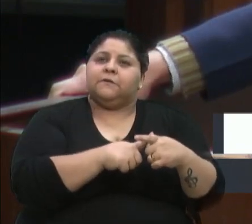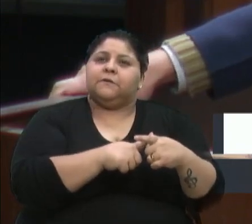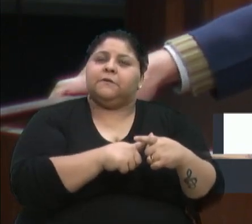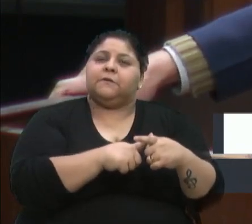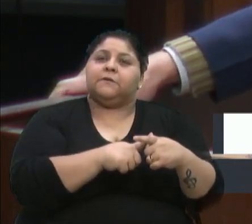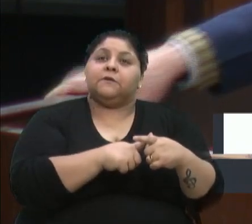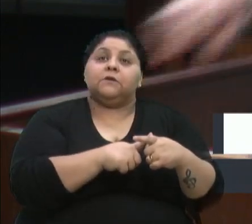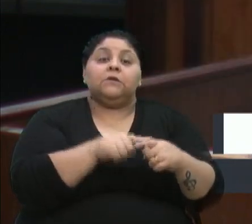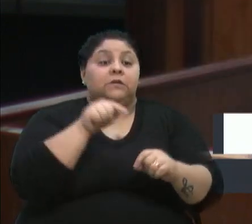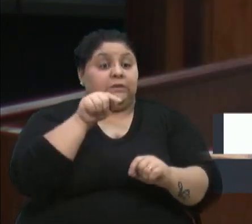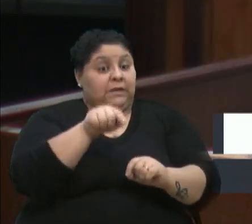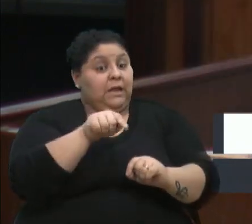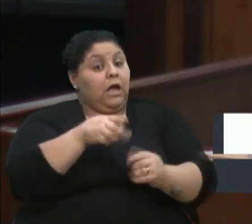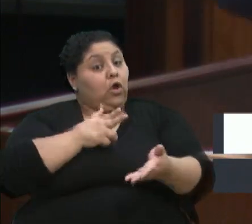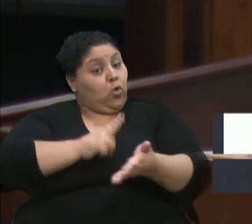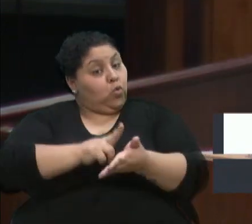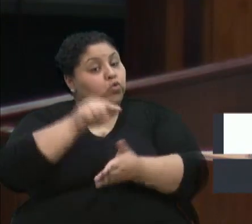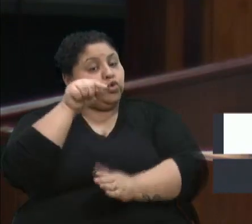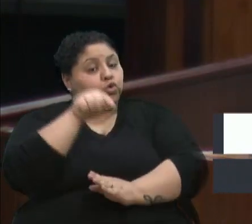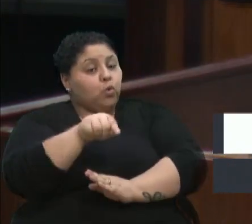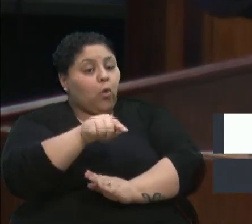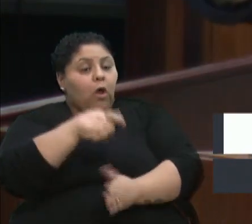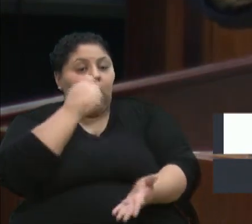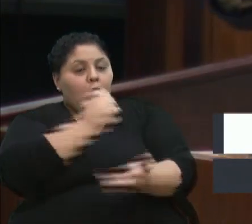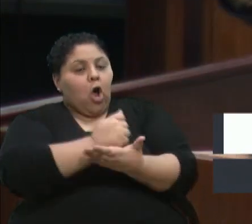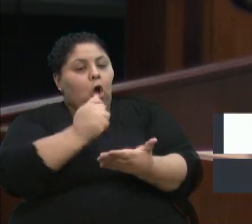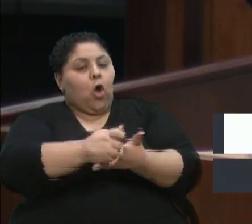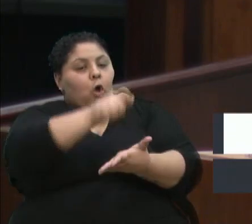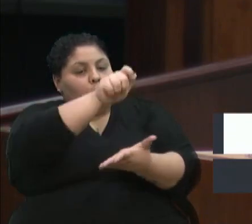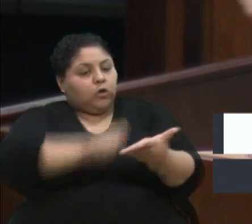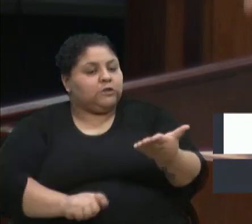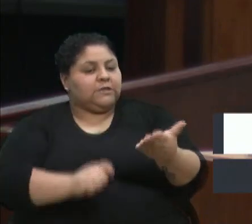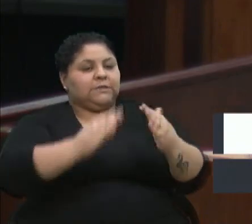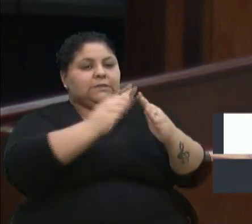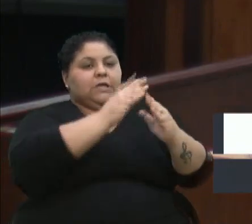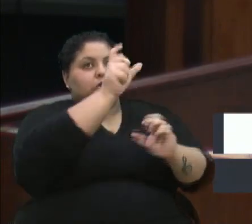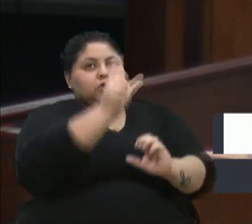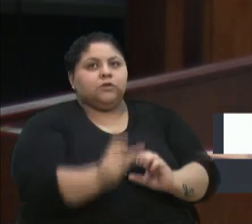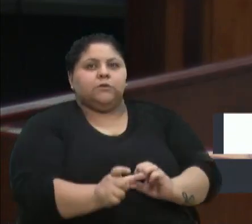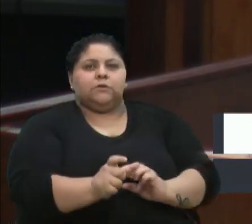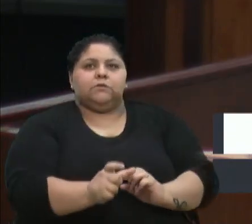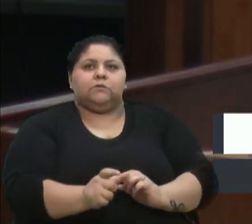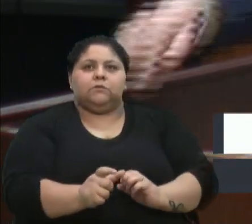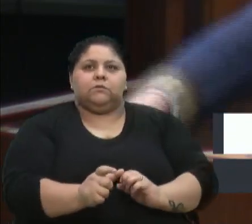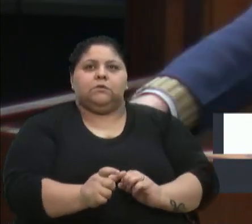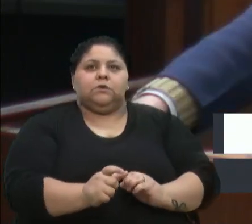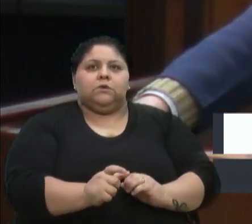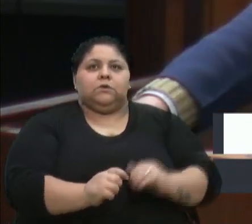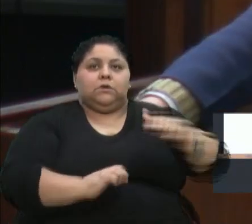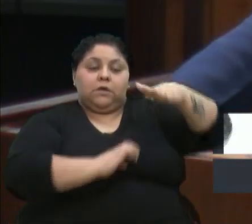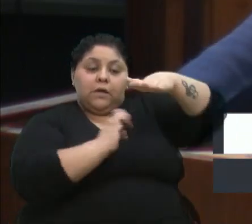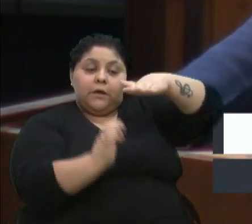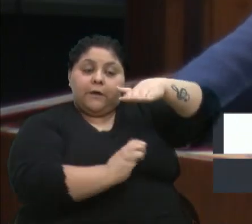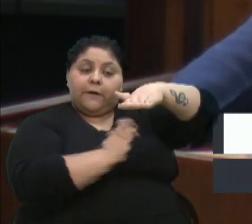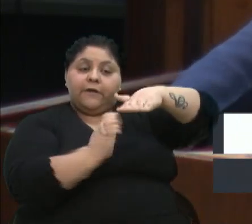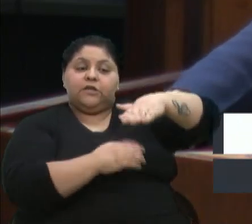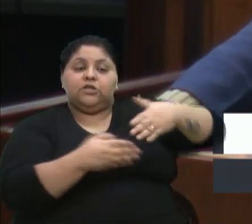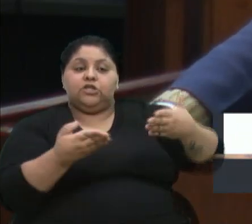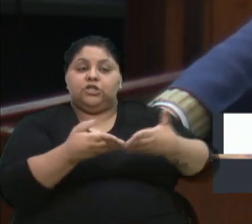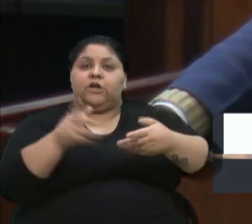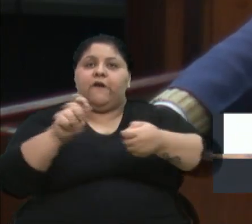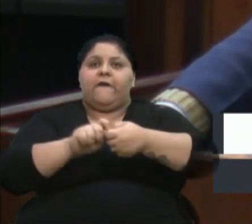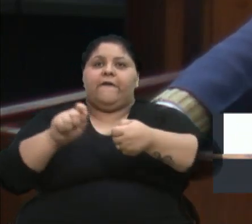E está lá. Contratos assinados pelos moradores, empreiteira já foi lá, já fez os